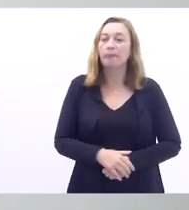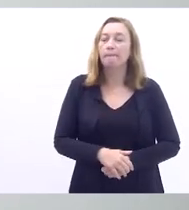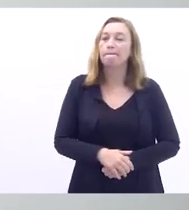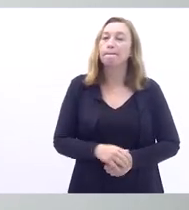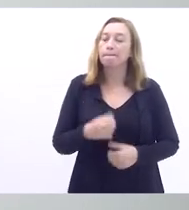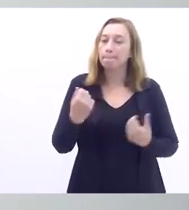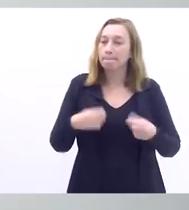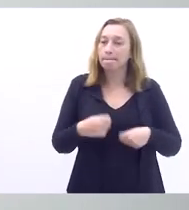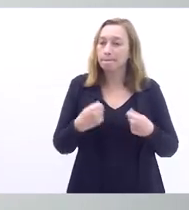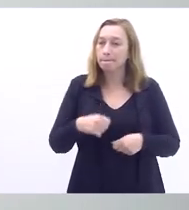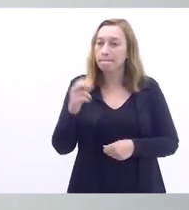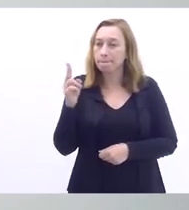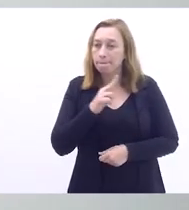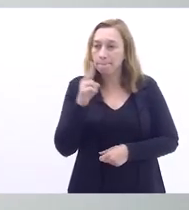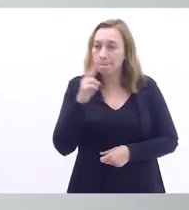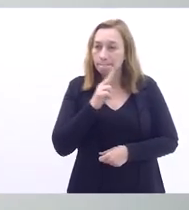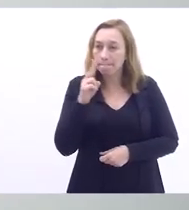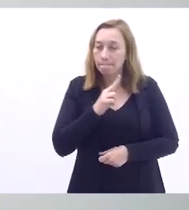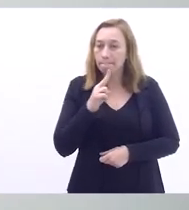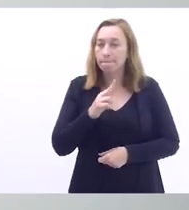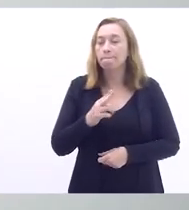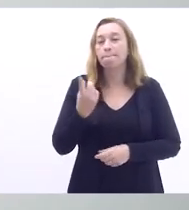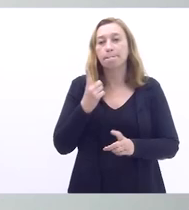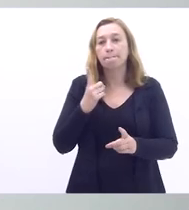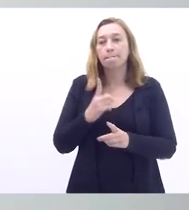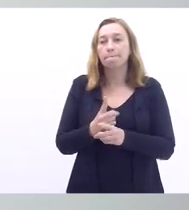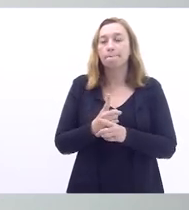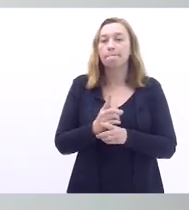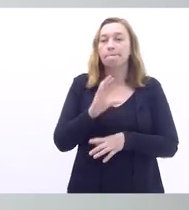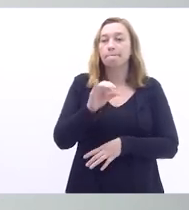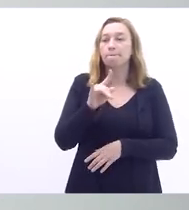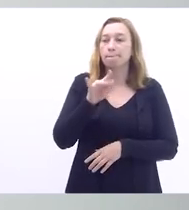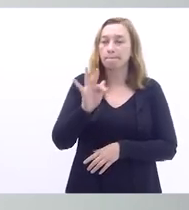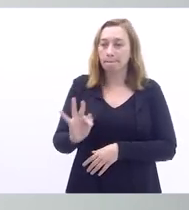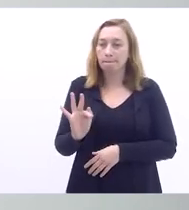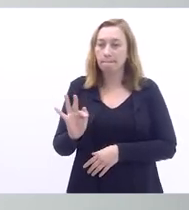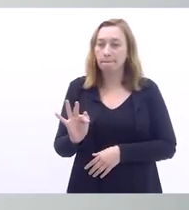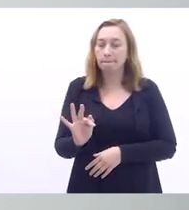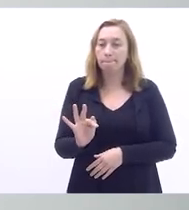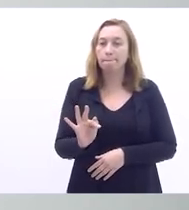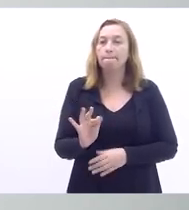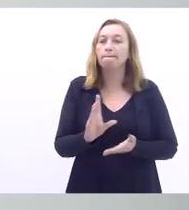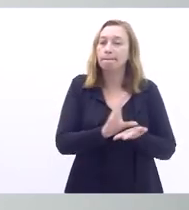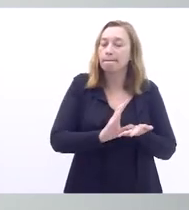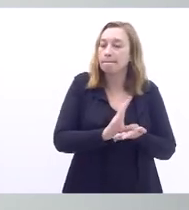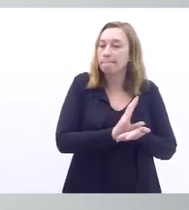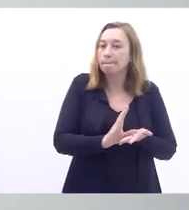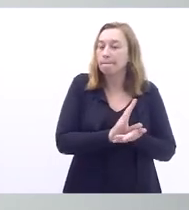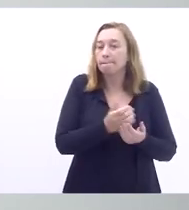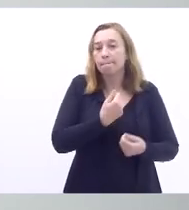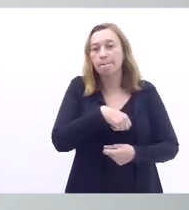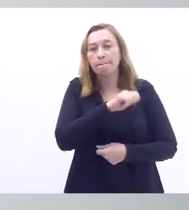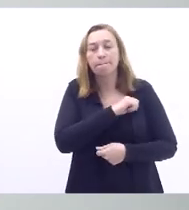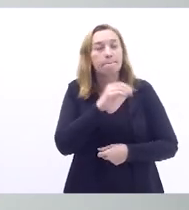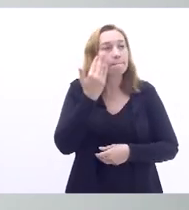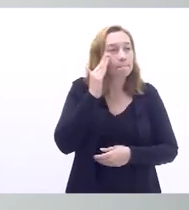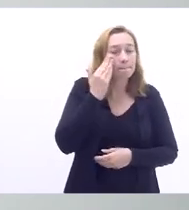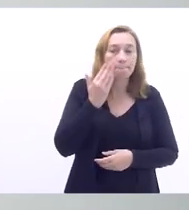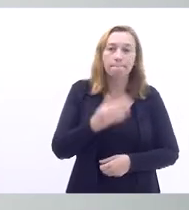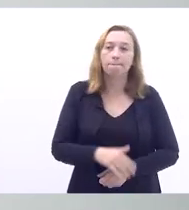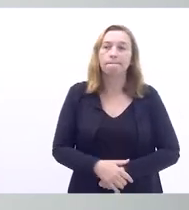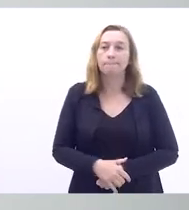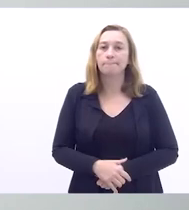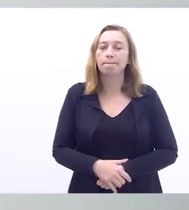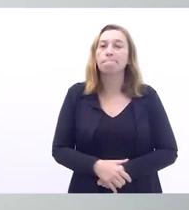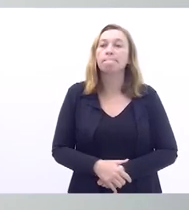urgentemente né ir de encontro a começar III o conselho do regime foi ação fiscal entender né